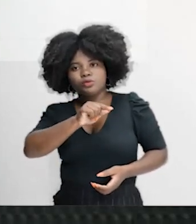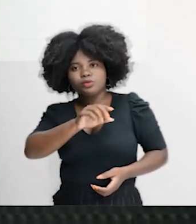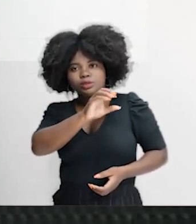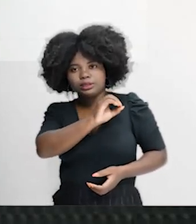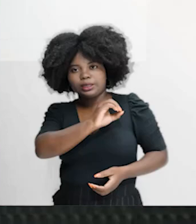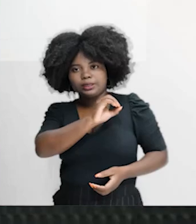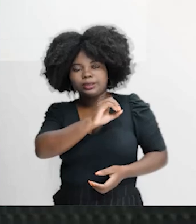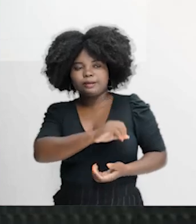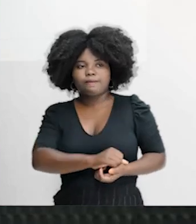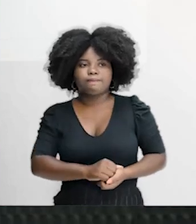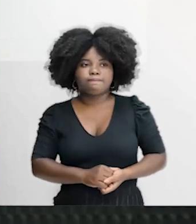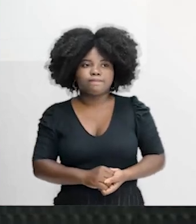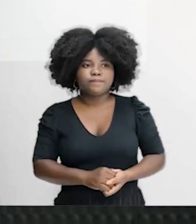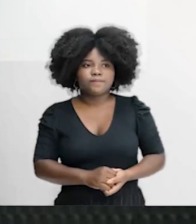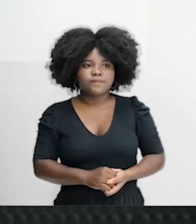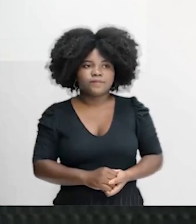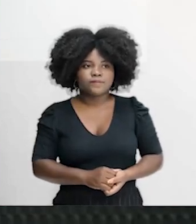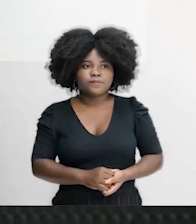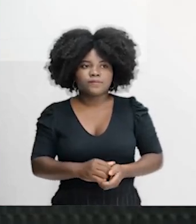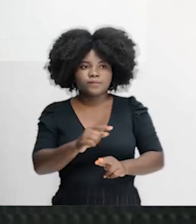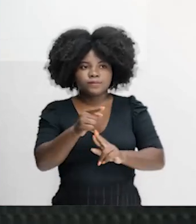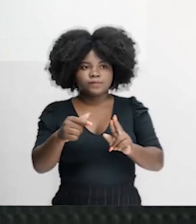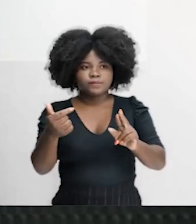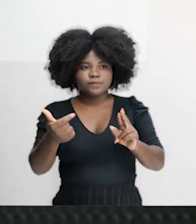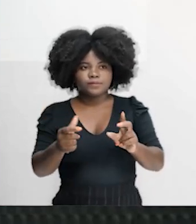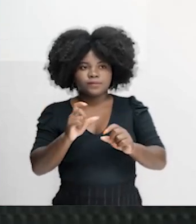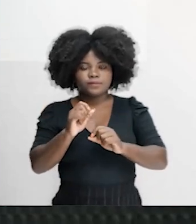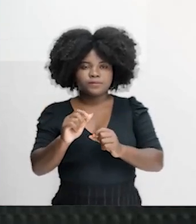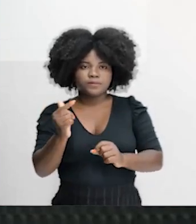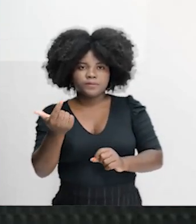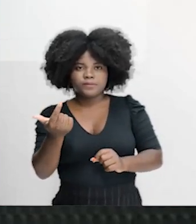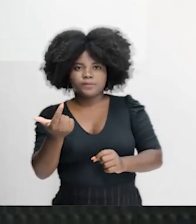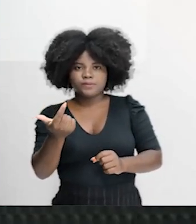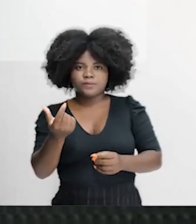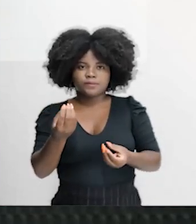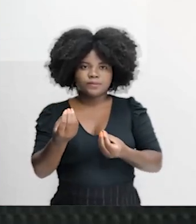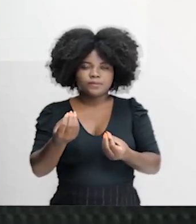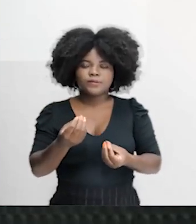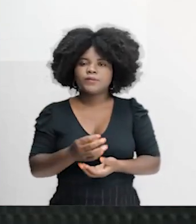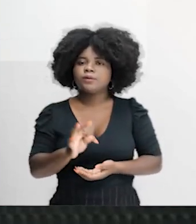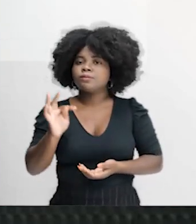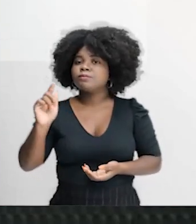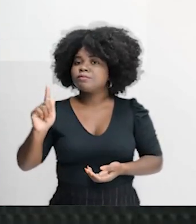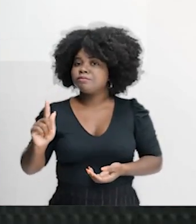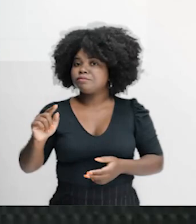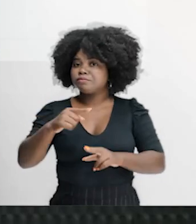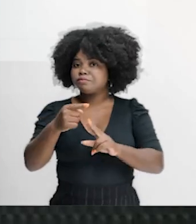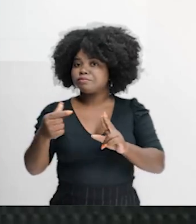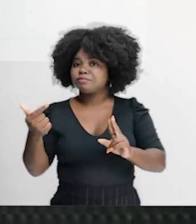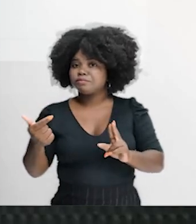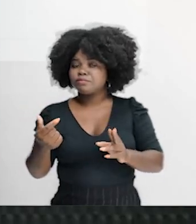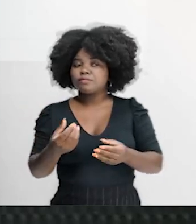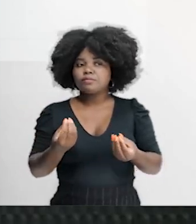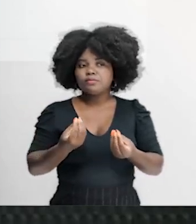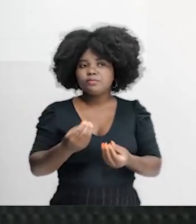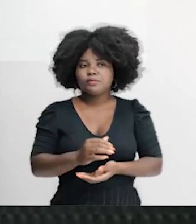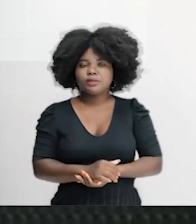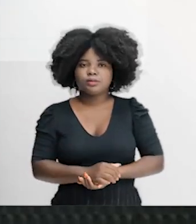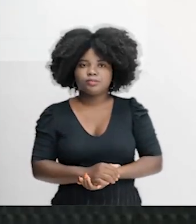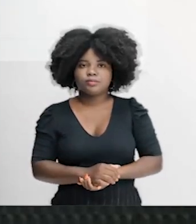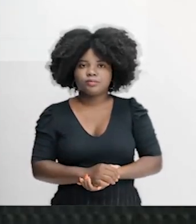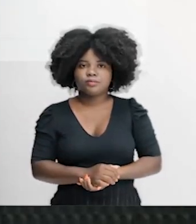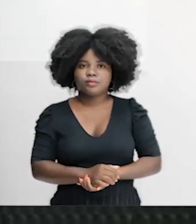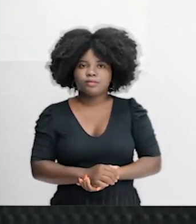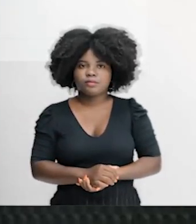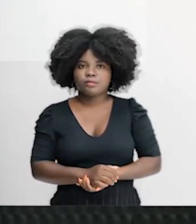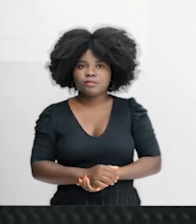Nesse caso aqui, pessoal, π sobre 2, não existe a tangente de π sobre 2. Então, esse